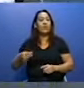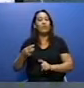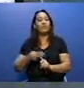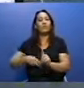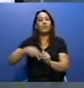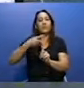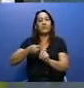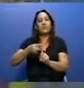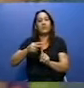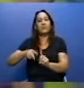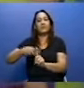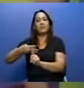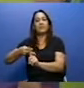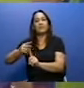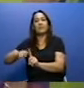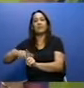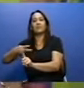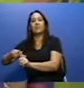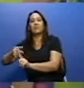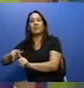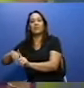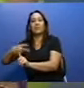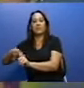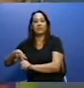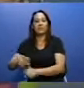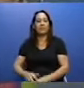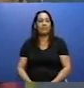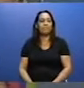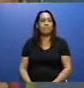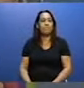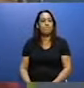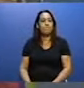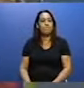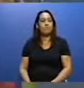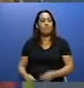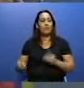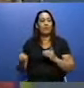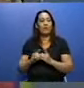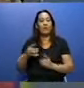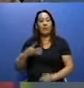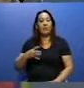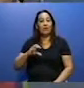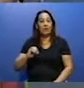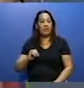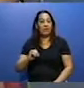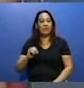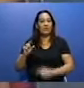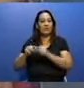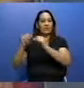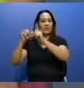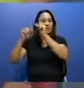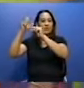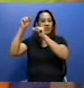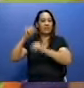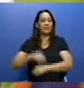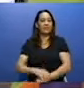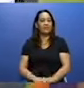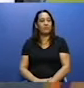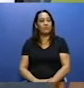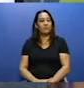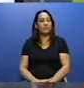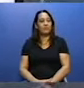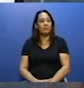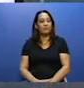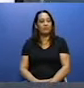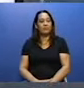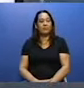dois. Se eu for contando de dois em dois, eu vou chegar nesse número aqui. 40 estrelas, um tempinho.